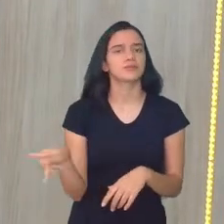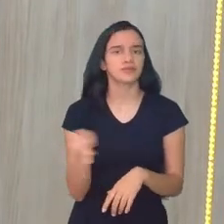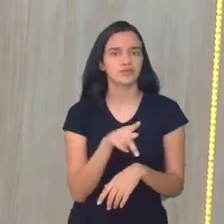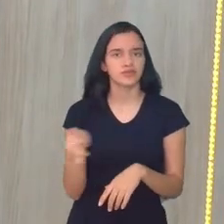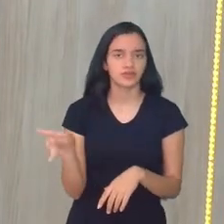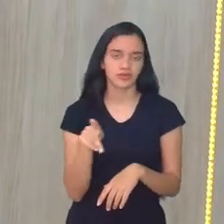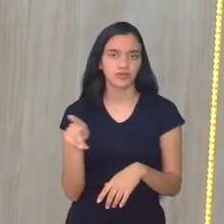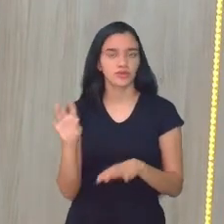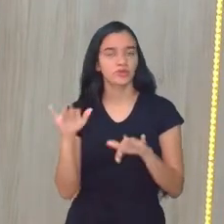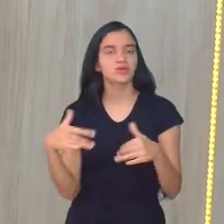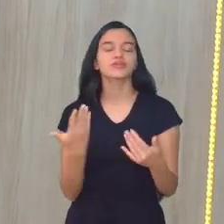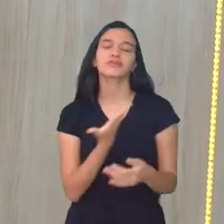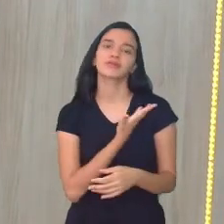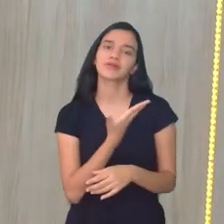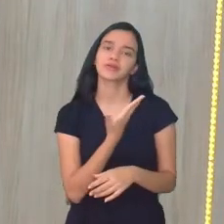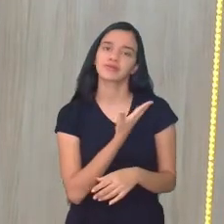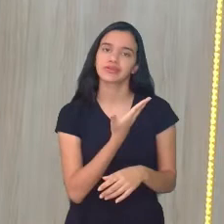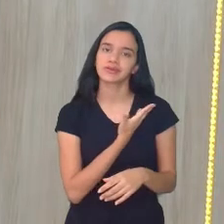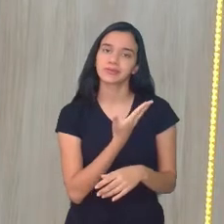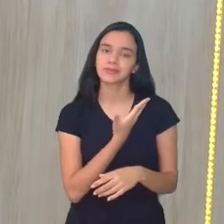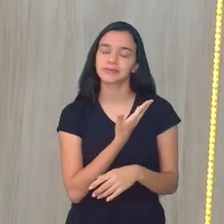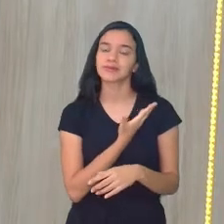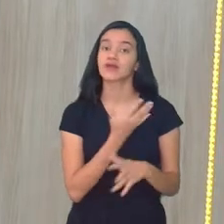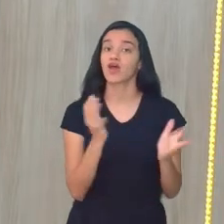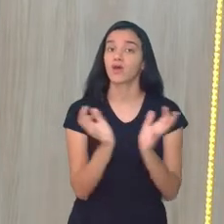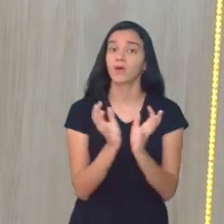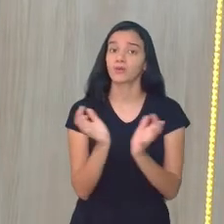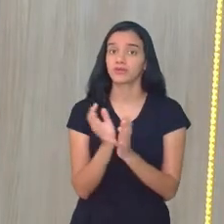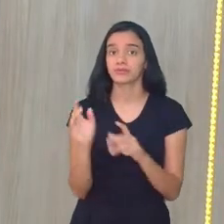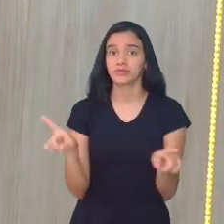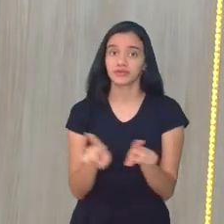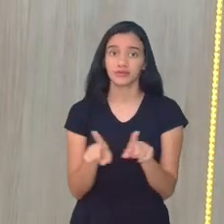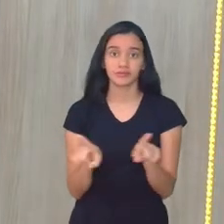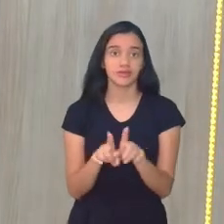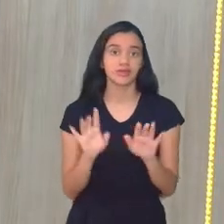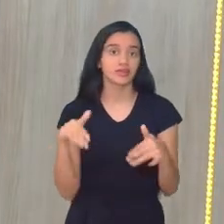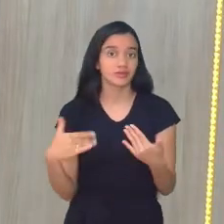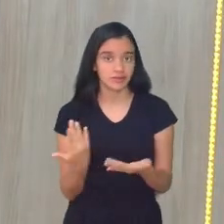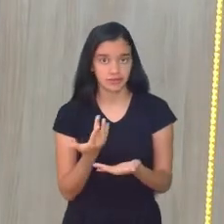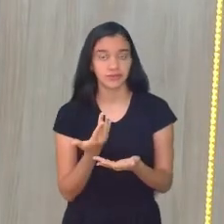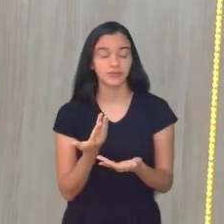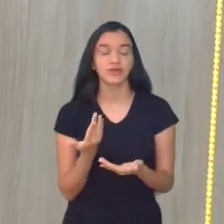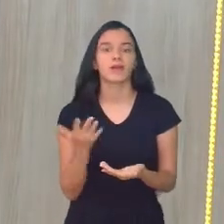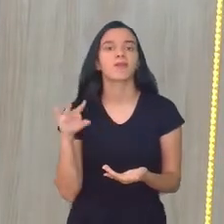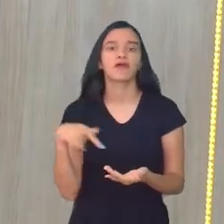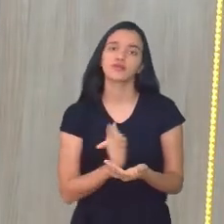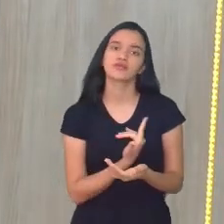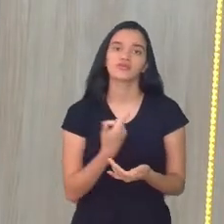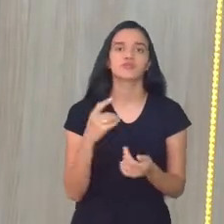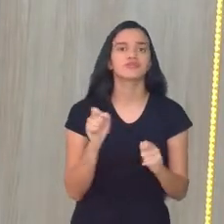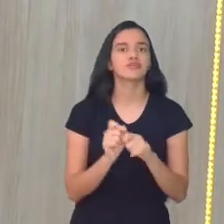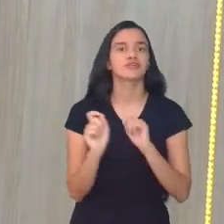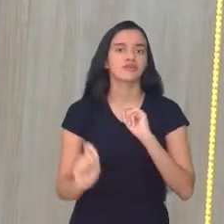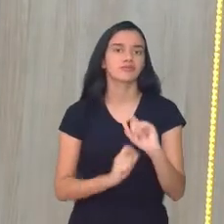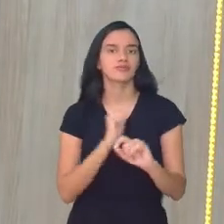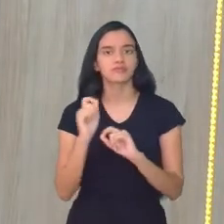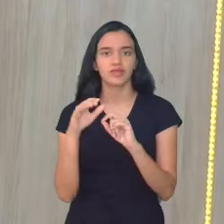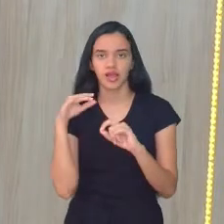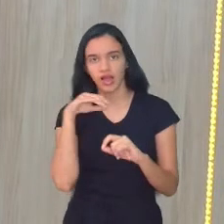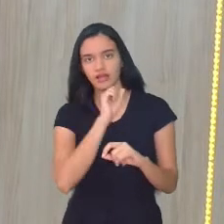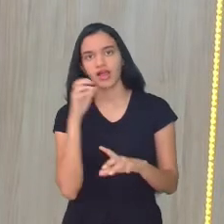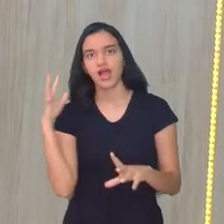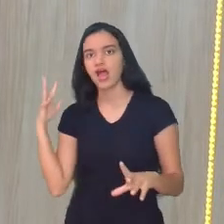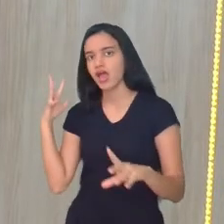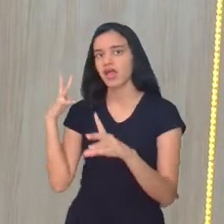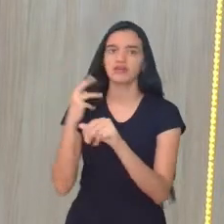de vocês, para os colegas, né, para a sua turma. E aí, gente, nós vamos fazer uma rápida